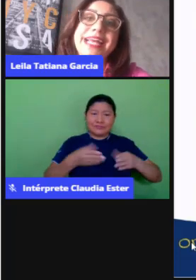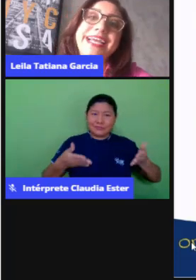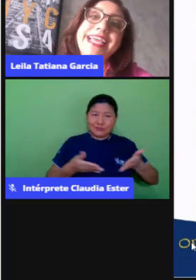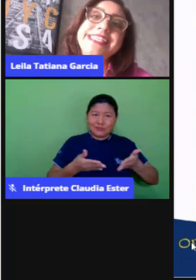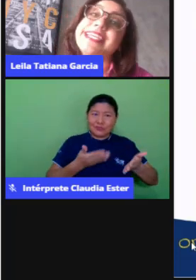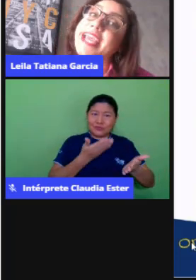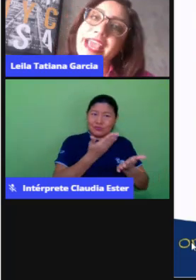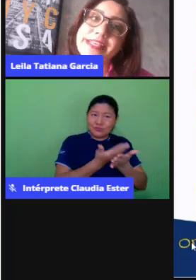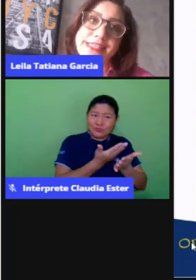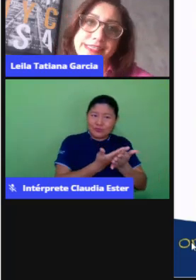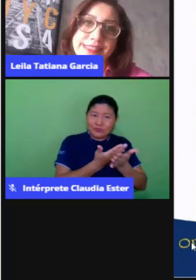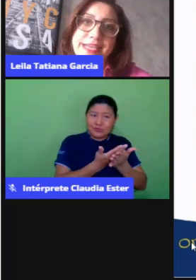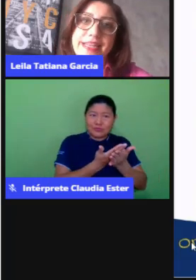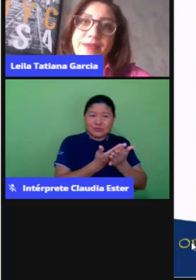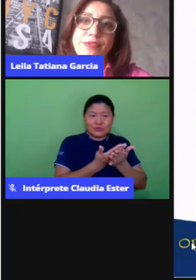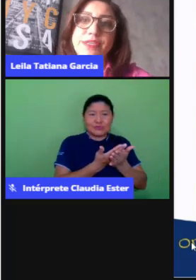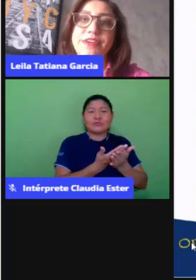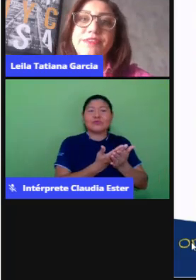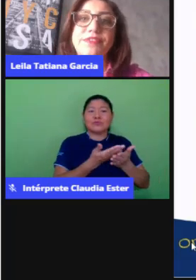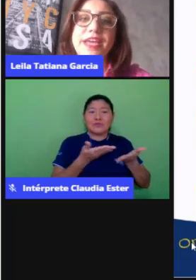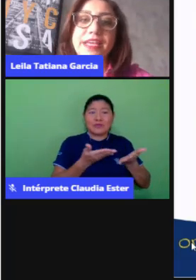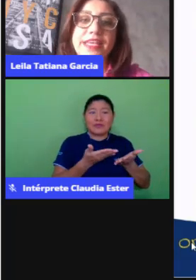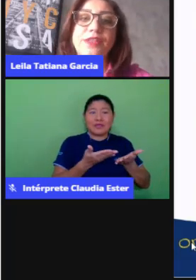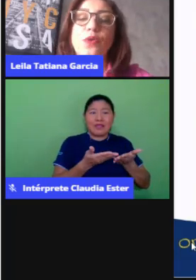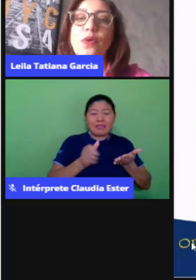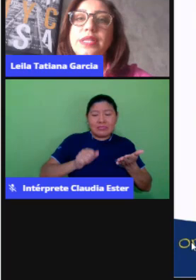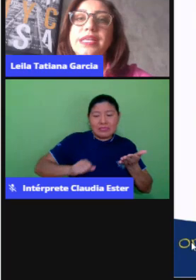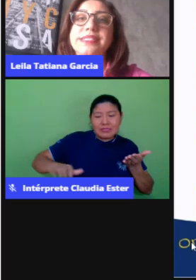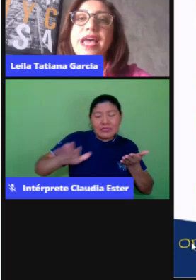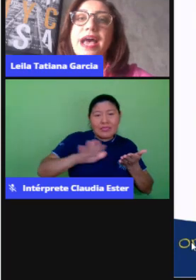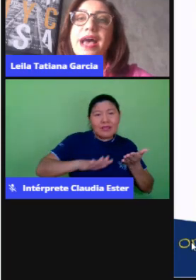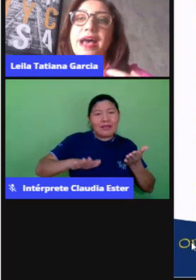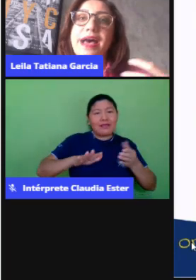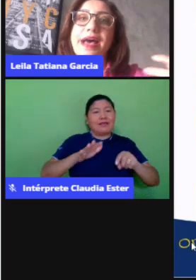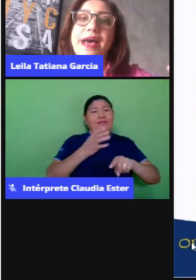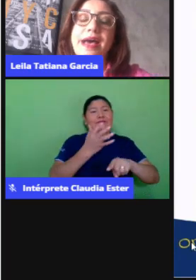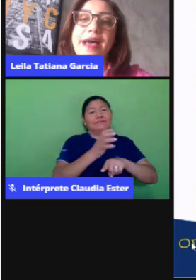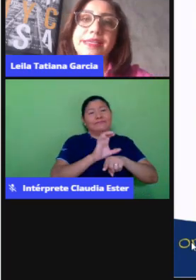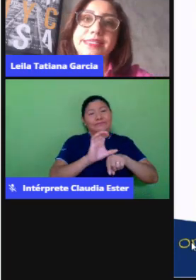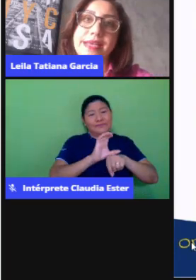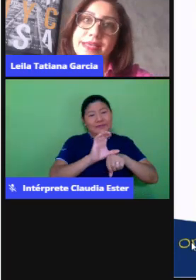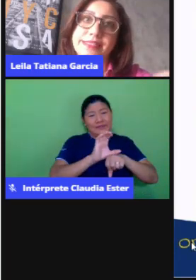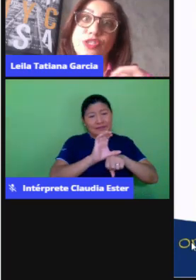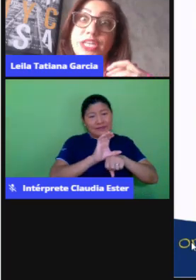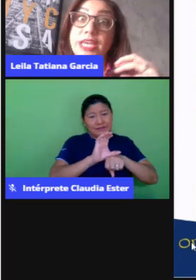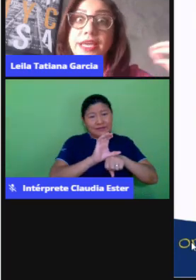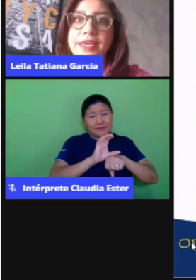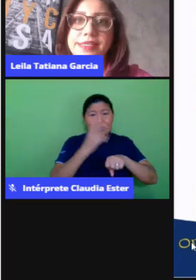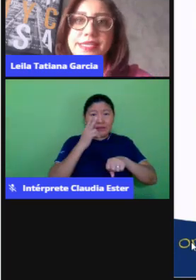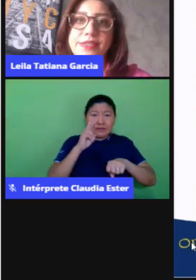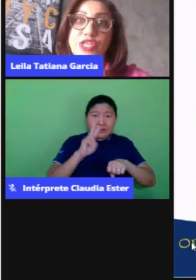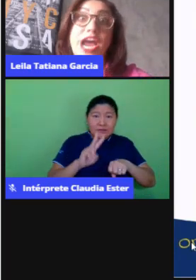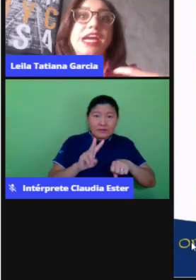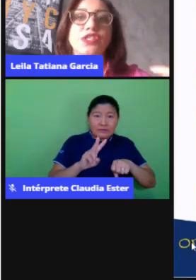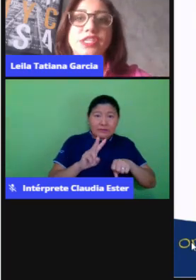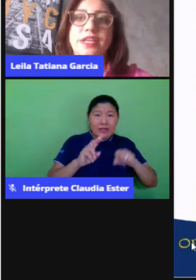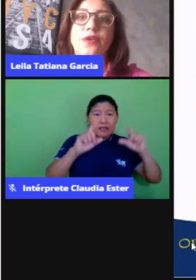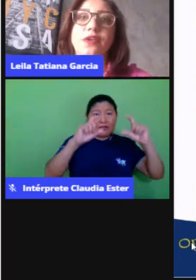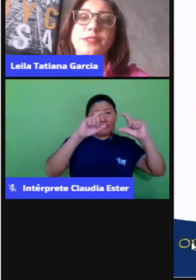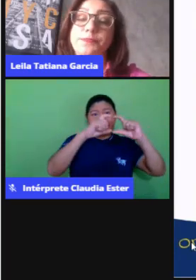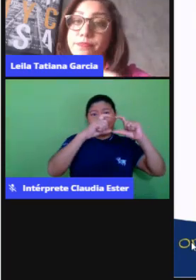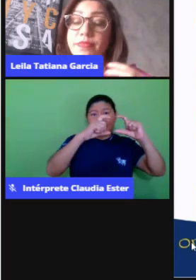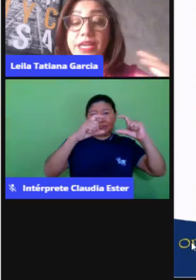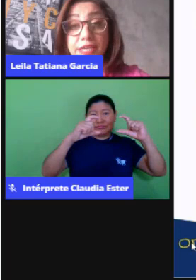toda baseada em ciências, né? Você vai ver aqui todas as tirinhas, as